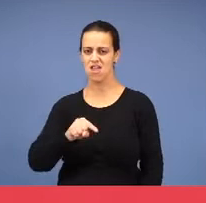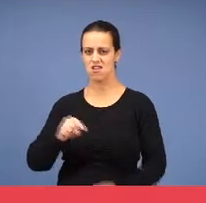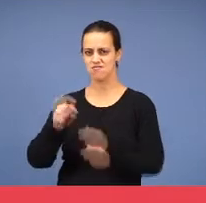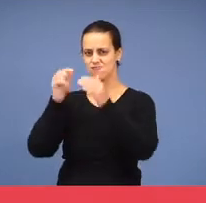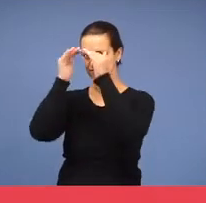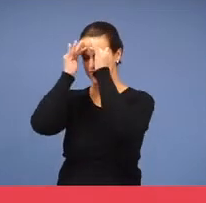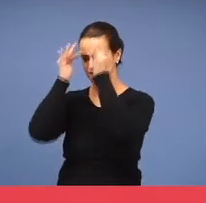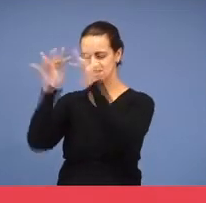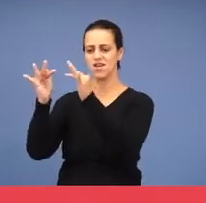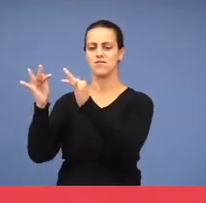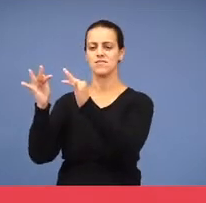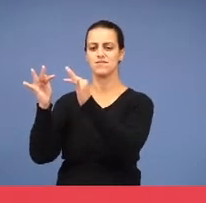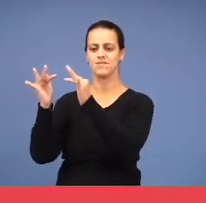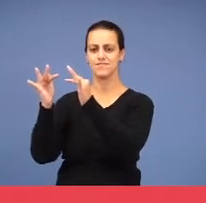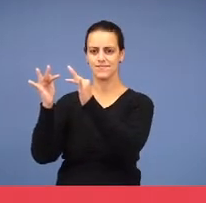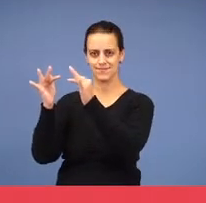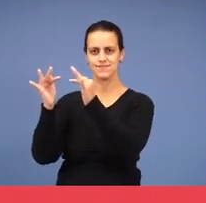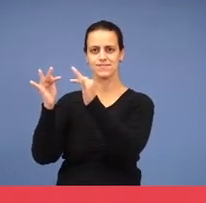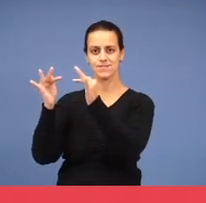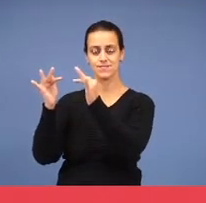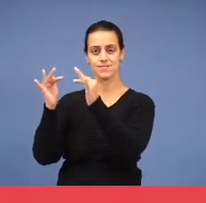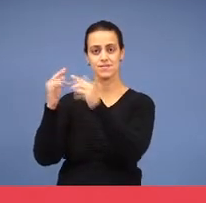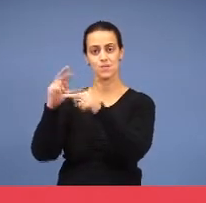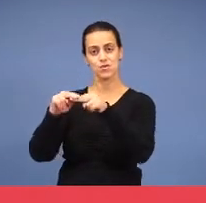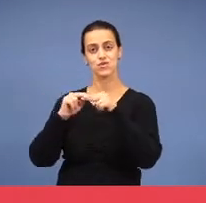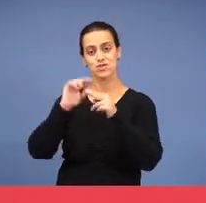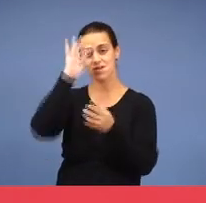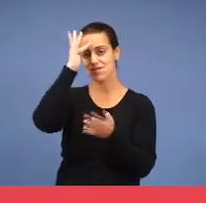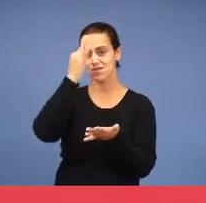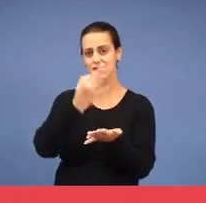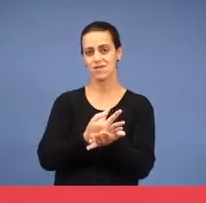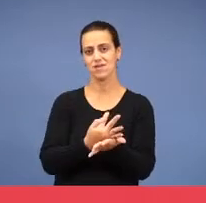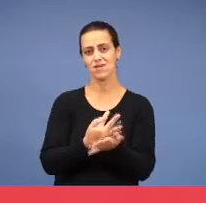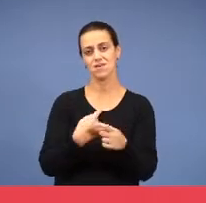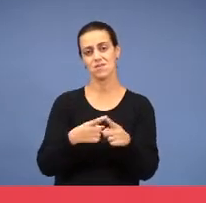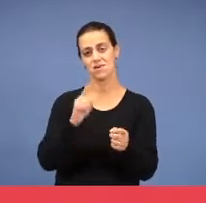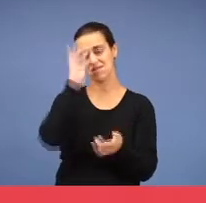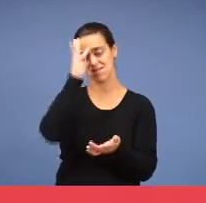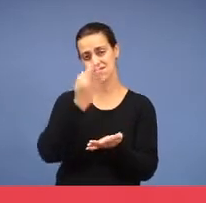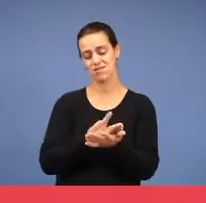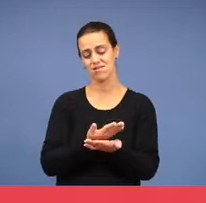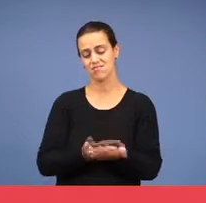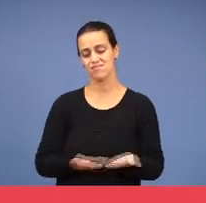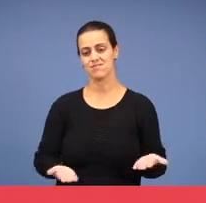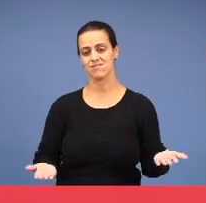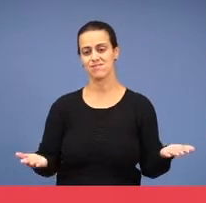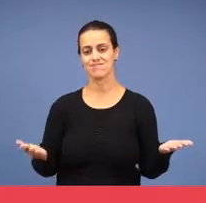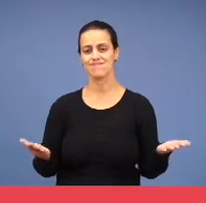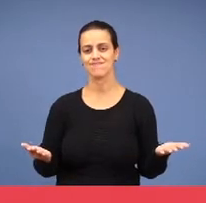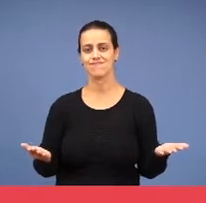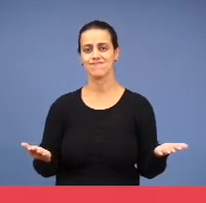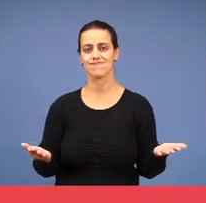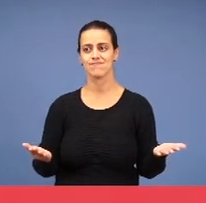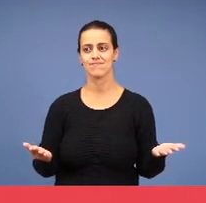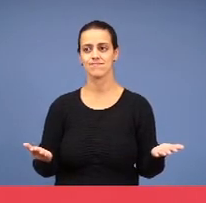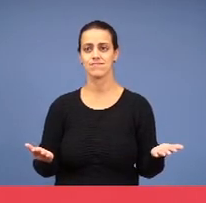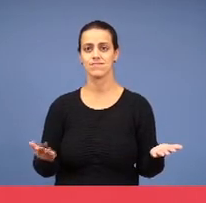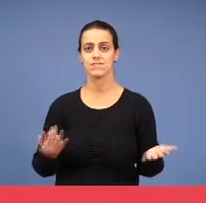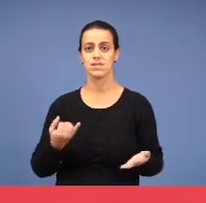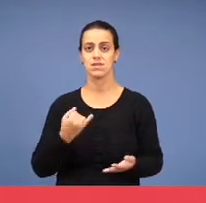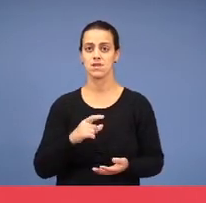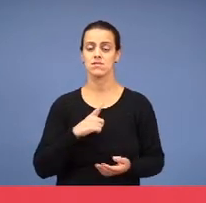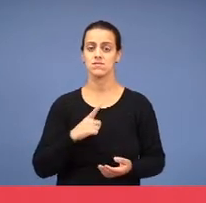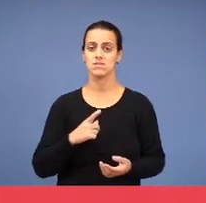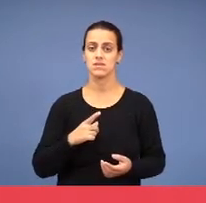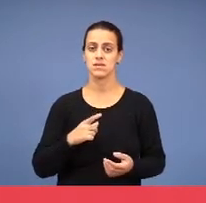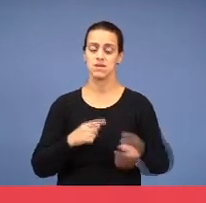fé. Então, a fé desaparece aqui. Quando isto aqui, que é uma operação do adversário, aqui